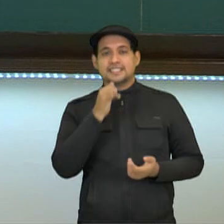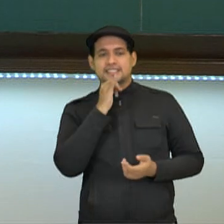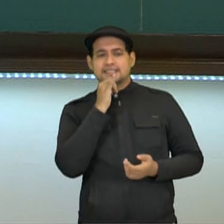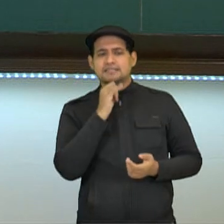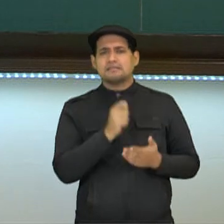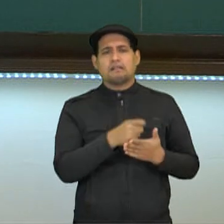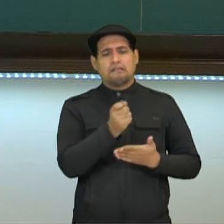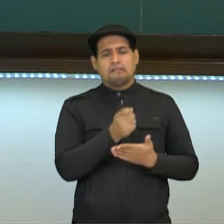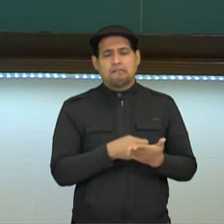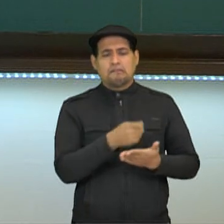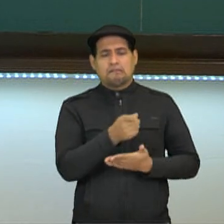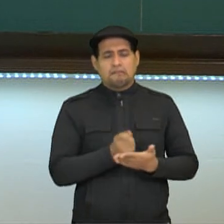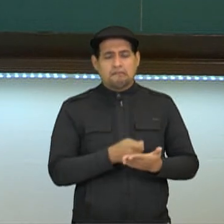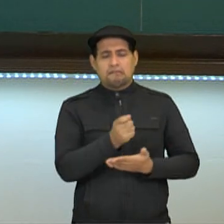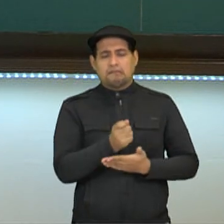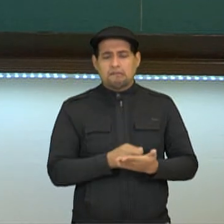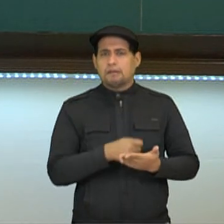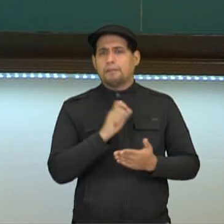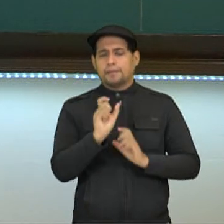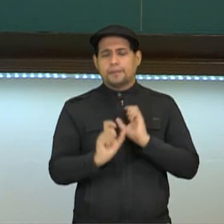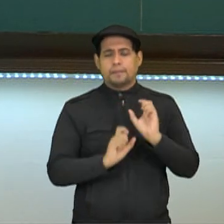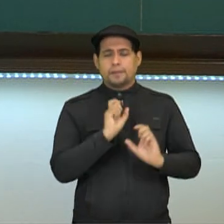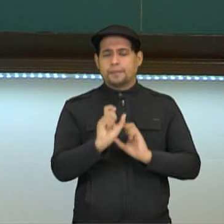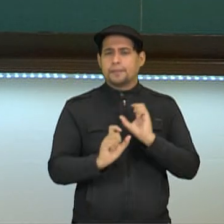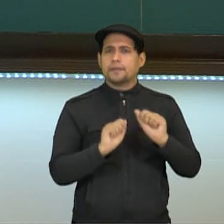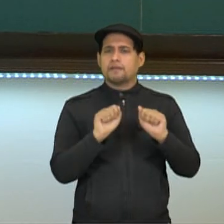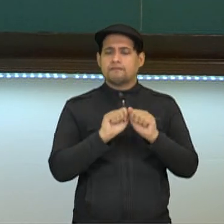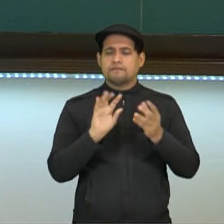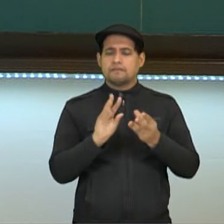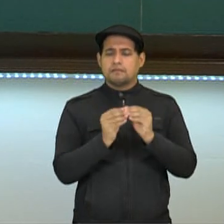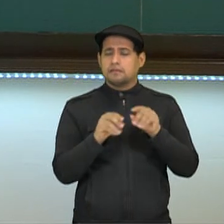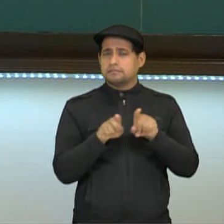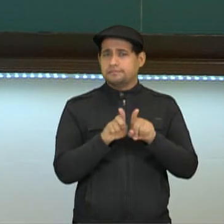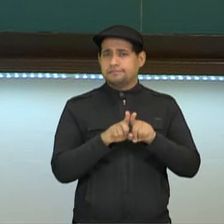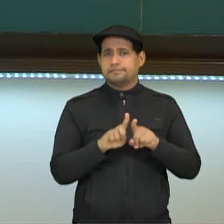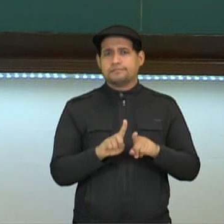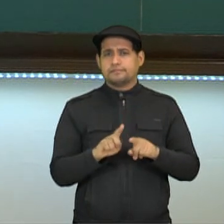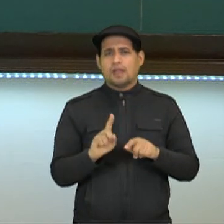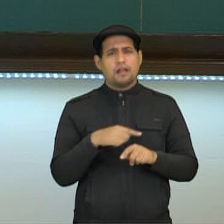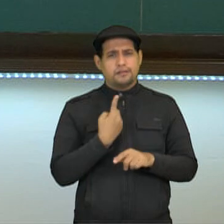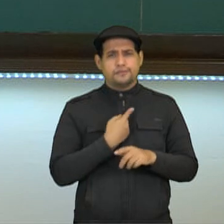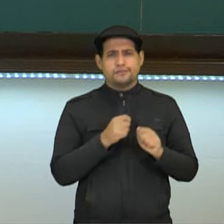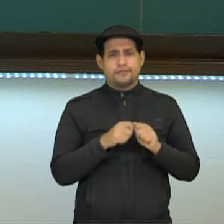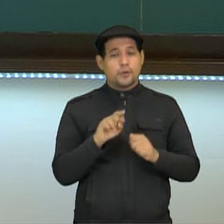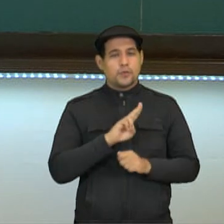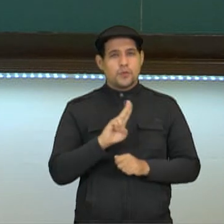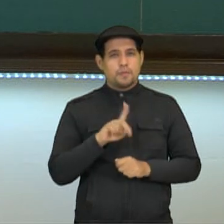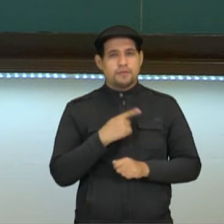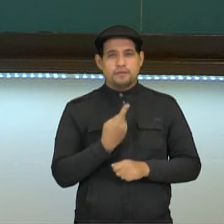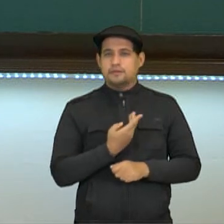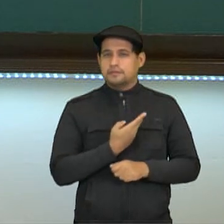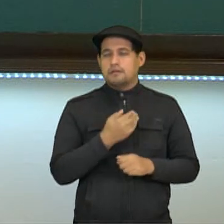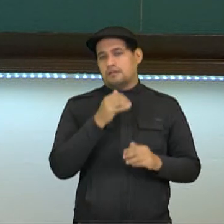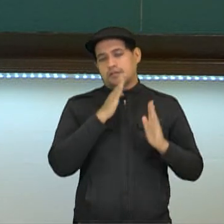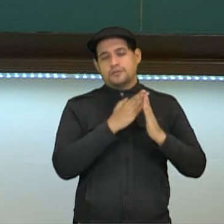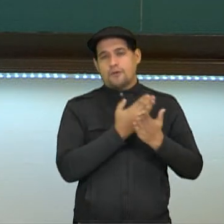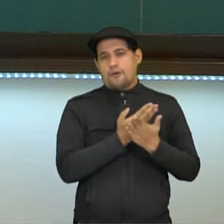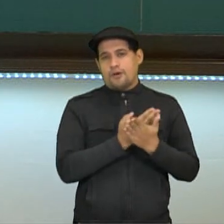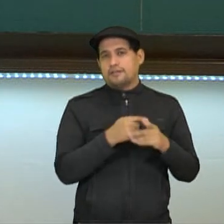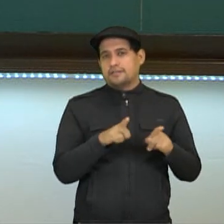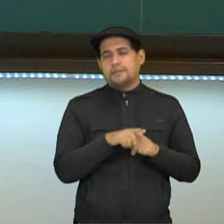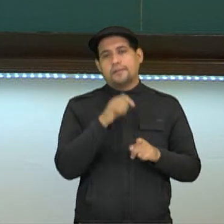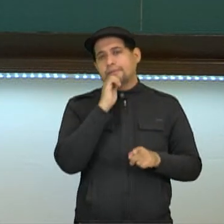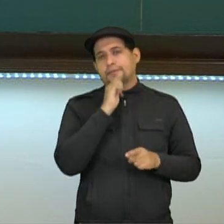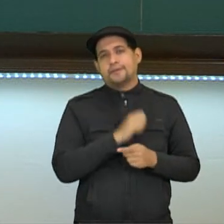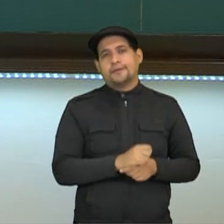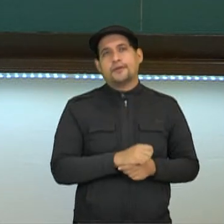ficar escrevendo todas as palavrinhas, faz aquela abreviação. A gente não faz isso com o nome do nosso colégio? Ao invés de a gente ficar